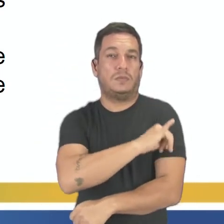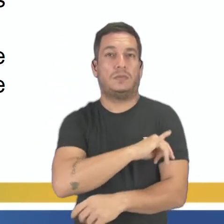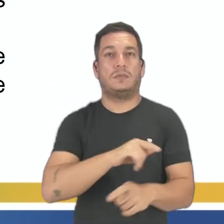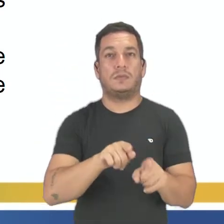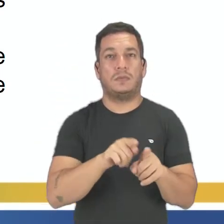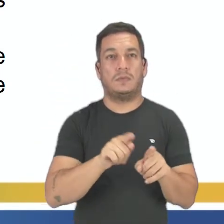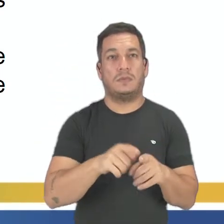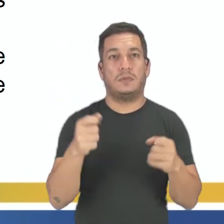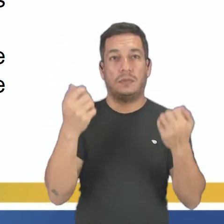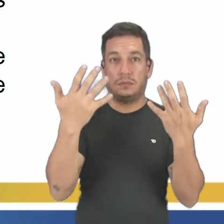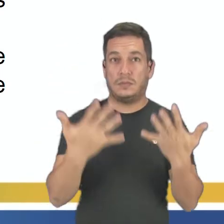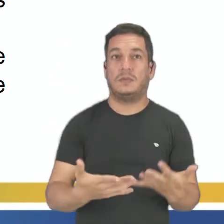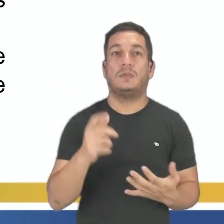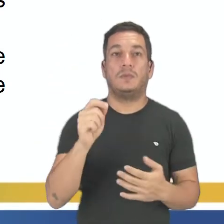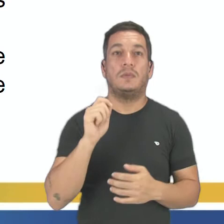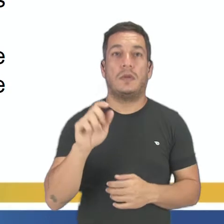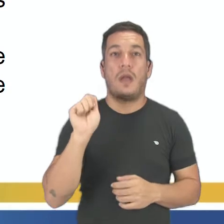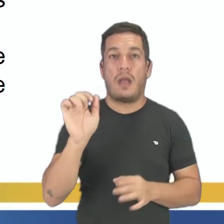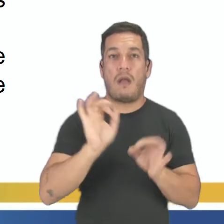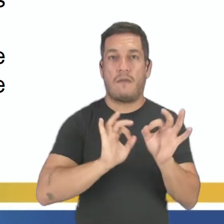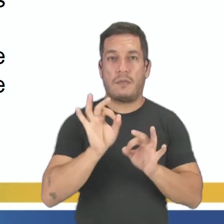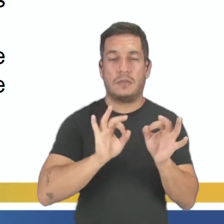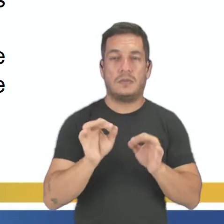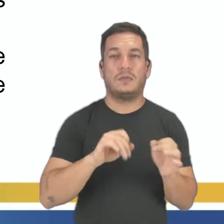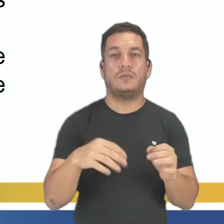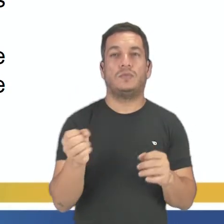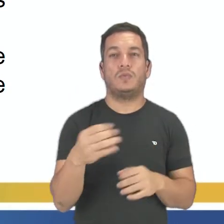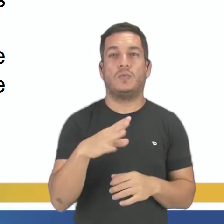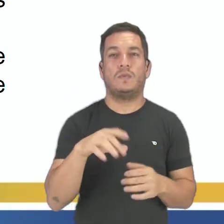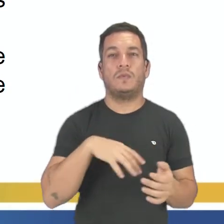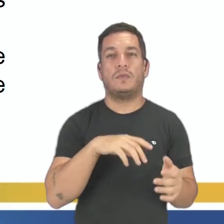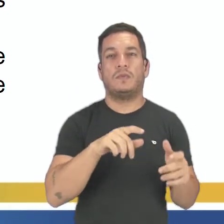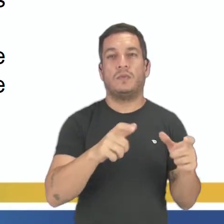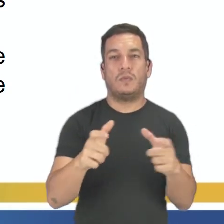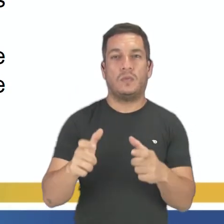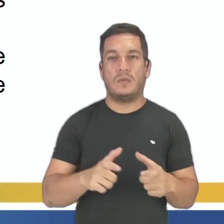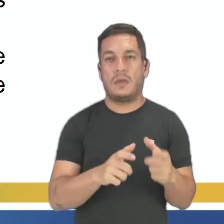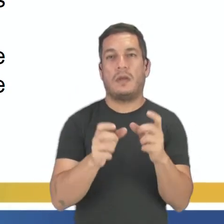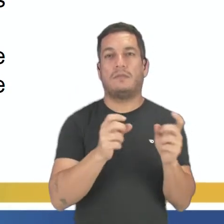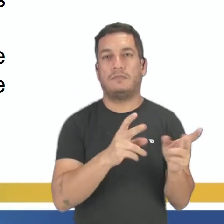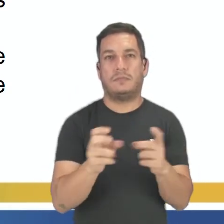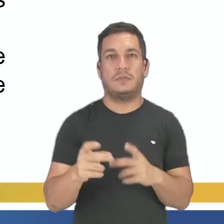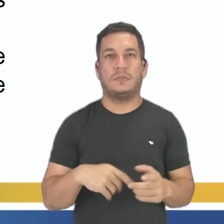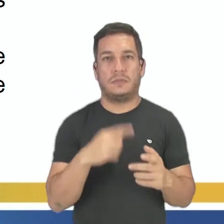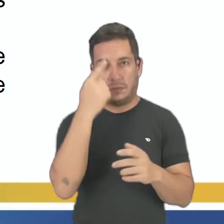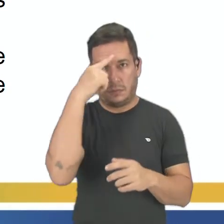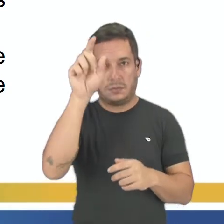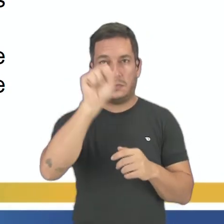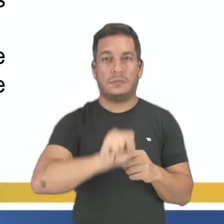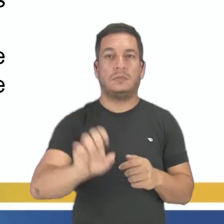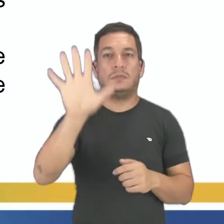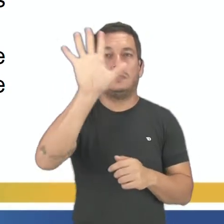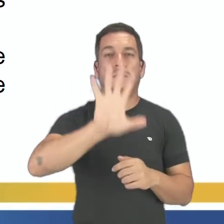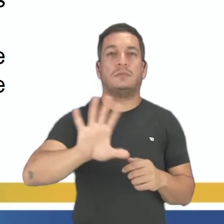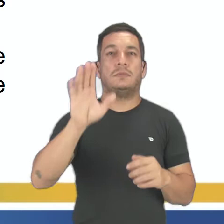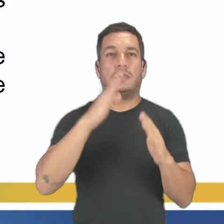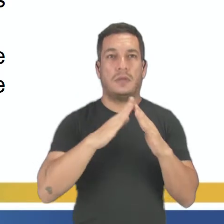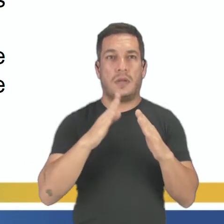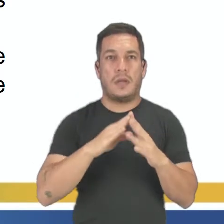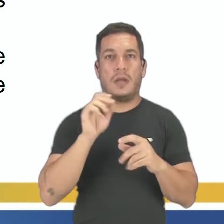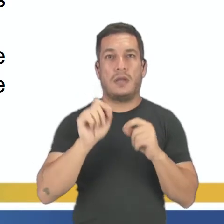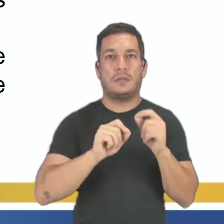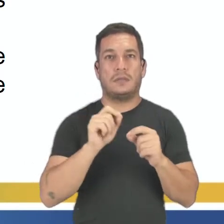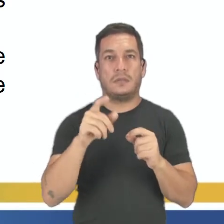razões, explico esse fato: a formação de um mercado externo na região sudeste e a criação de casas de importação por